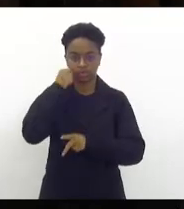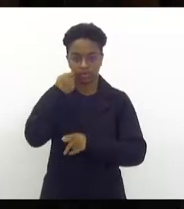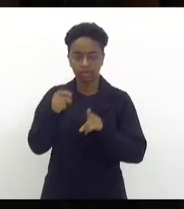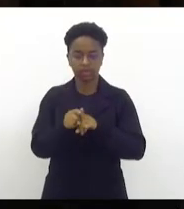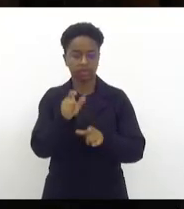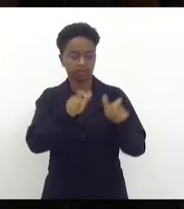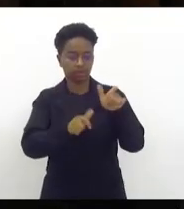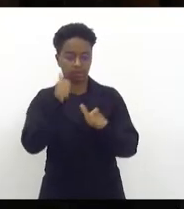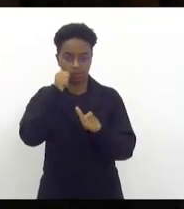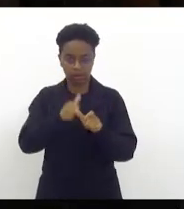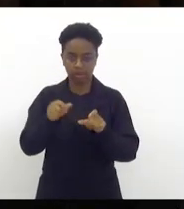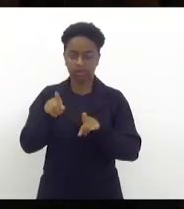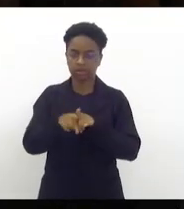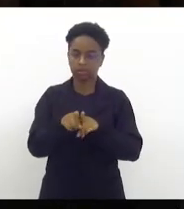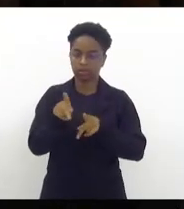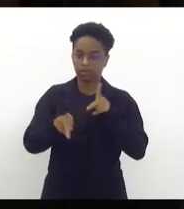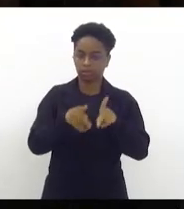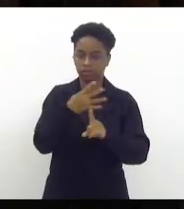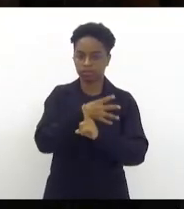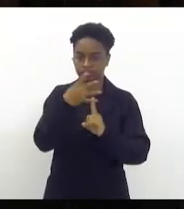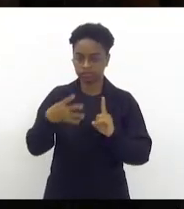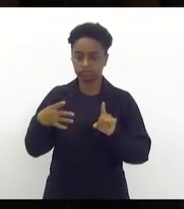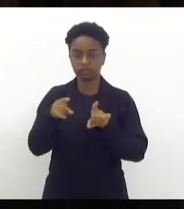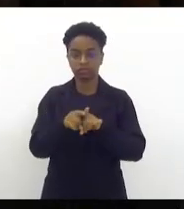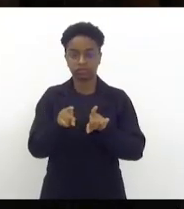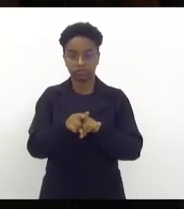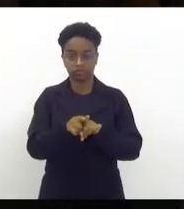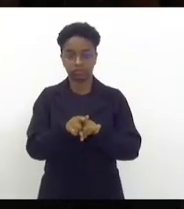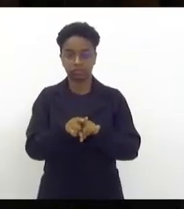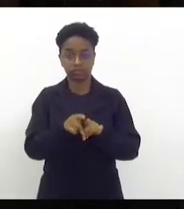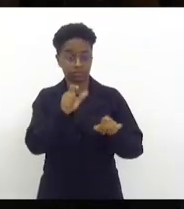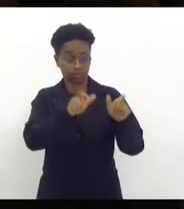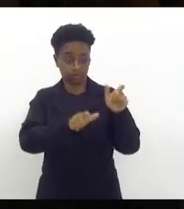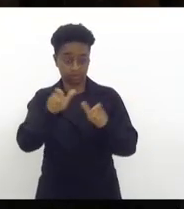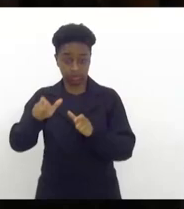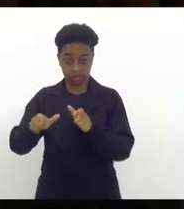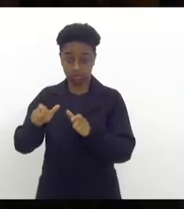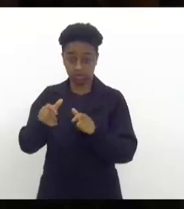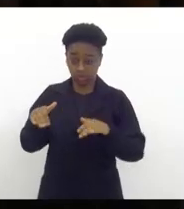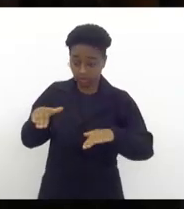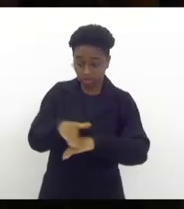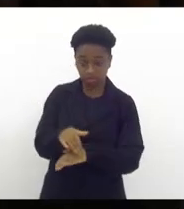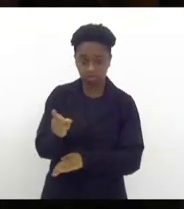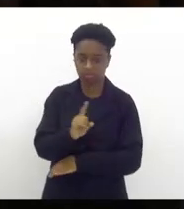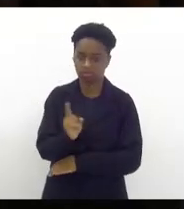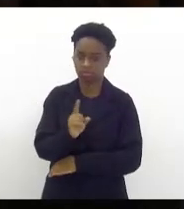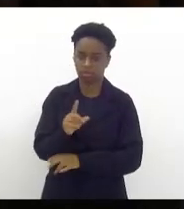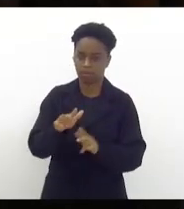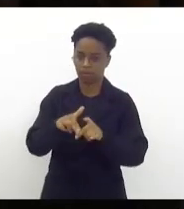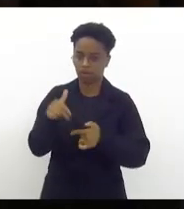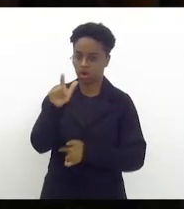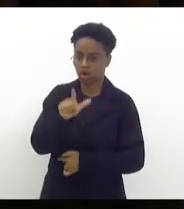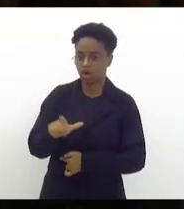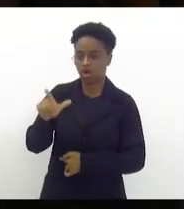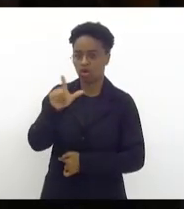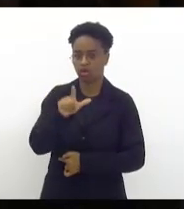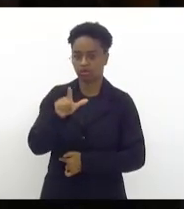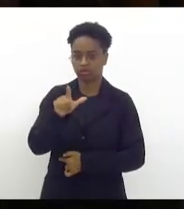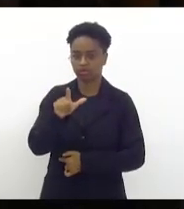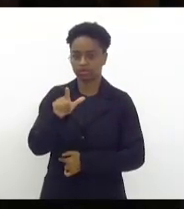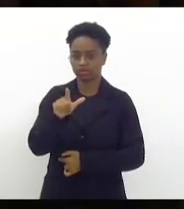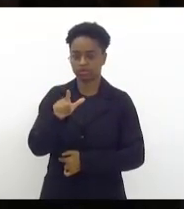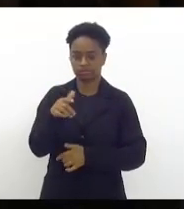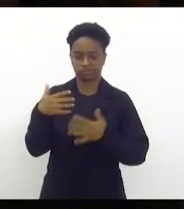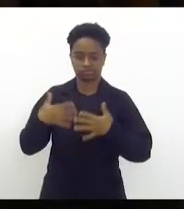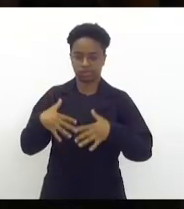para a população LGBTQIA+, e para aqueles e aquelas que não se rendem de uma lógica que é